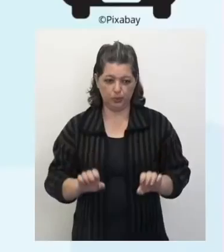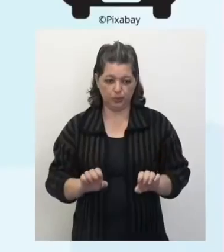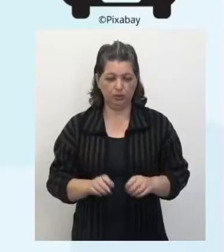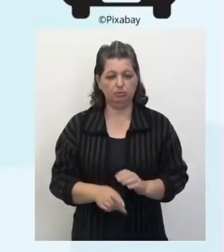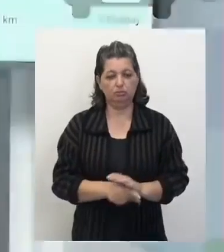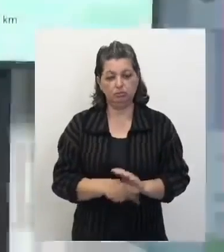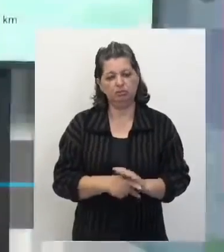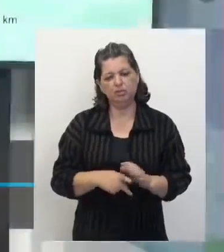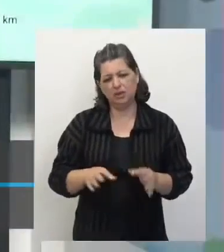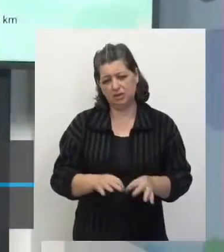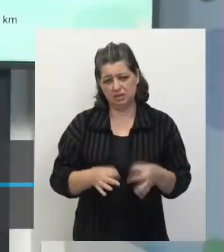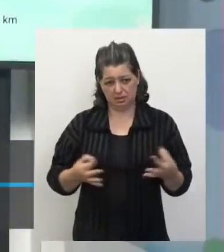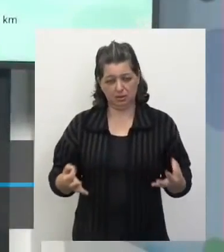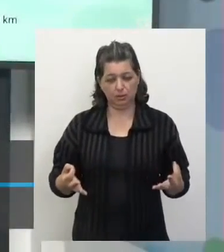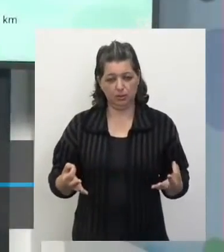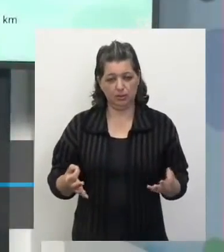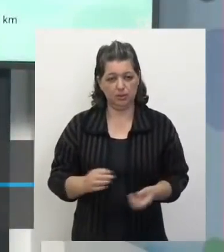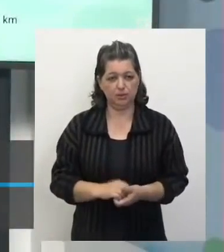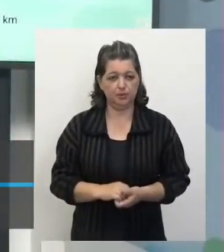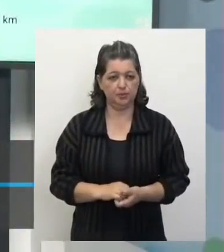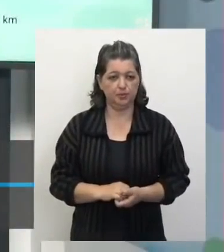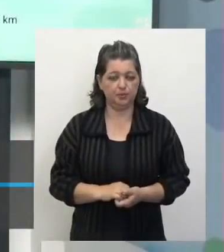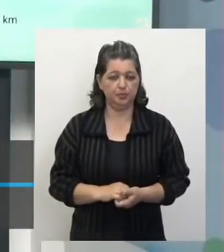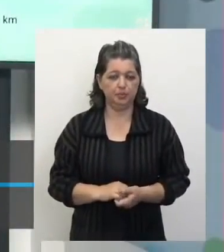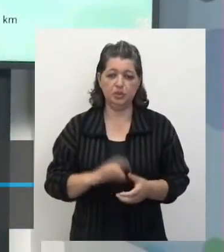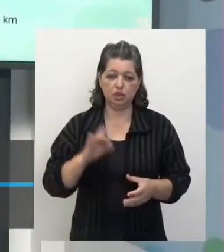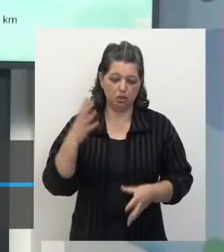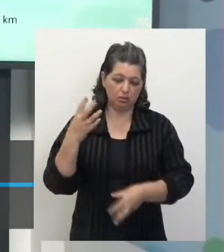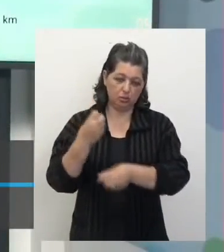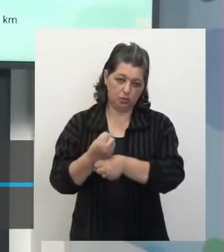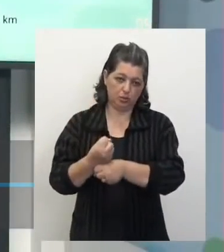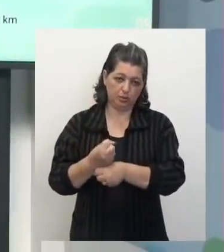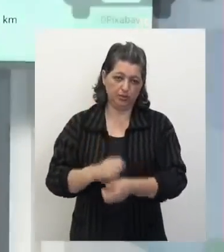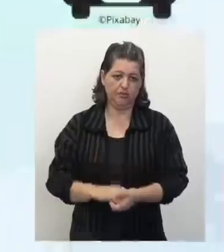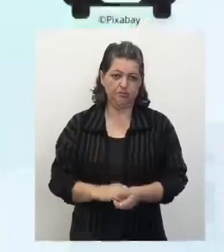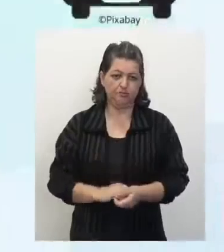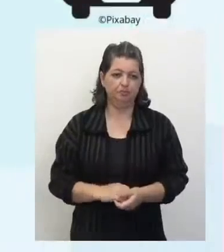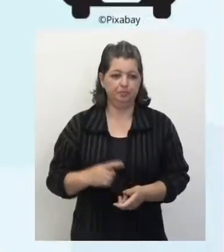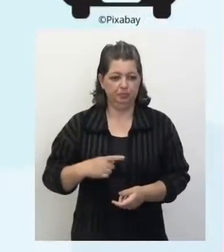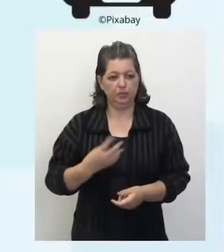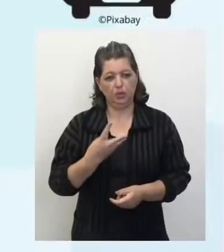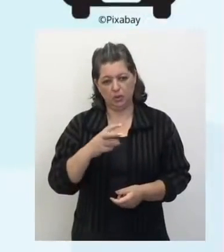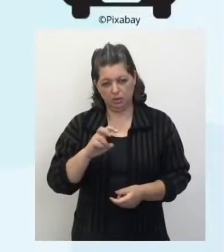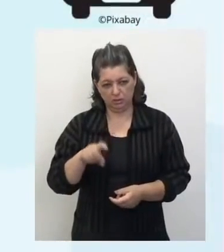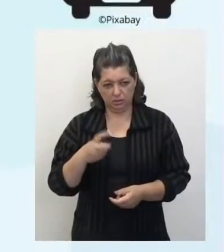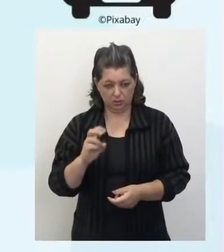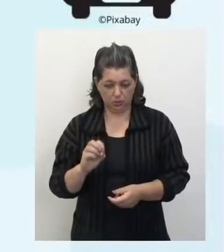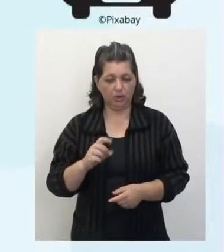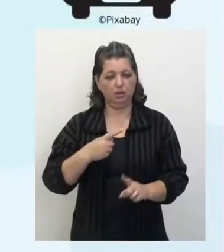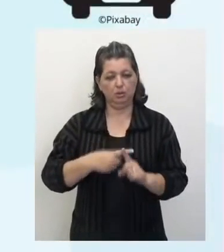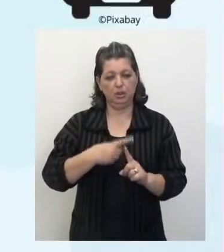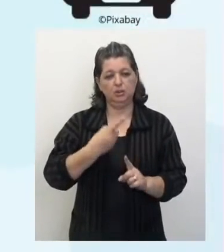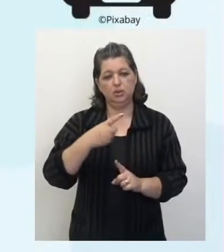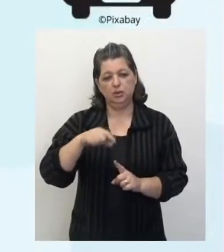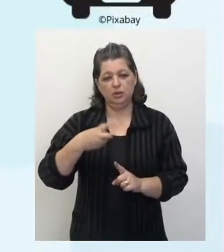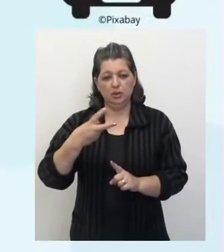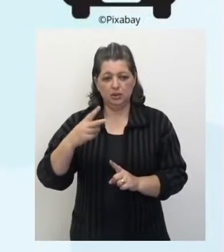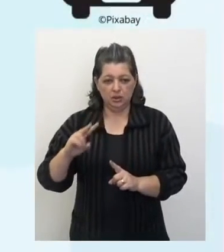tá? Pela quantidade mínima que ela precisa vender, ela precisa ter o quê? Ela precisa chegar ali